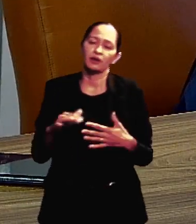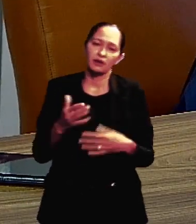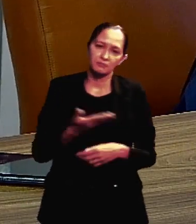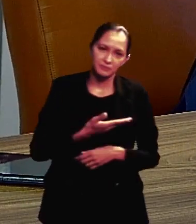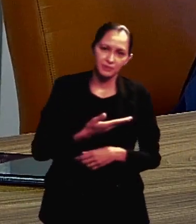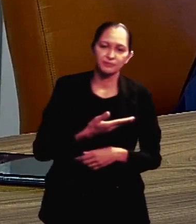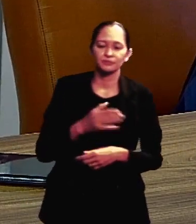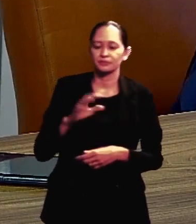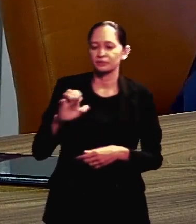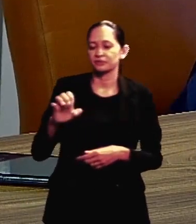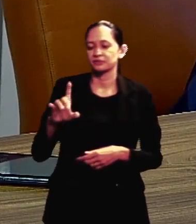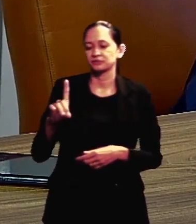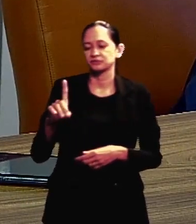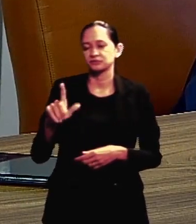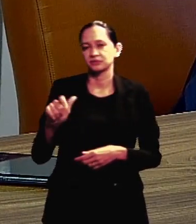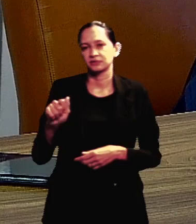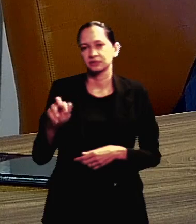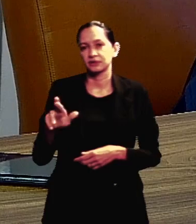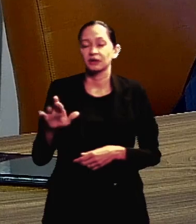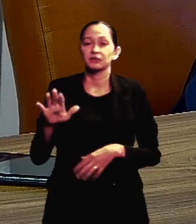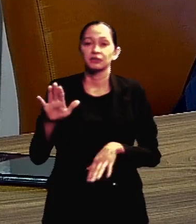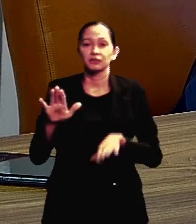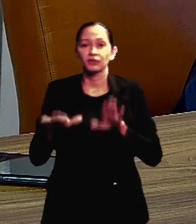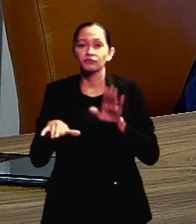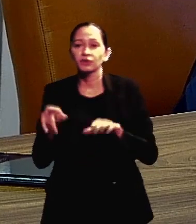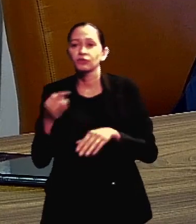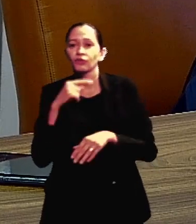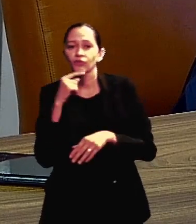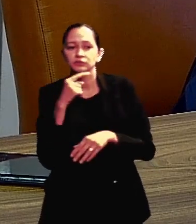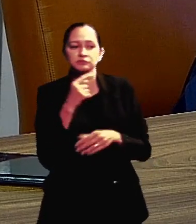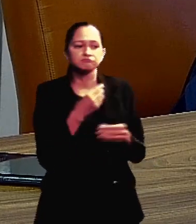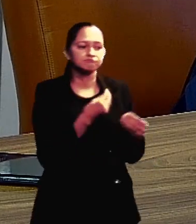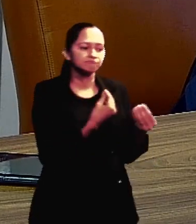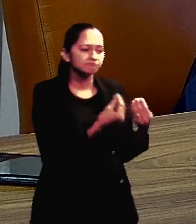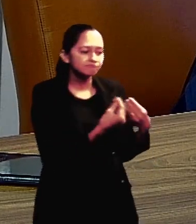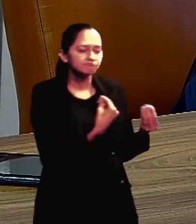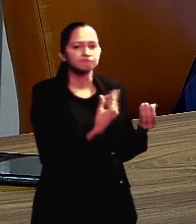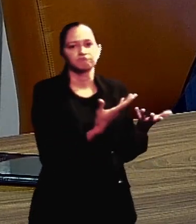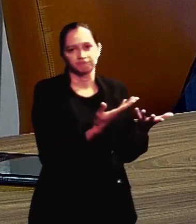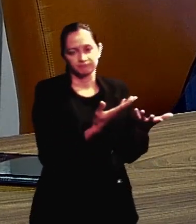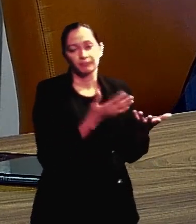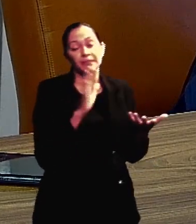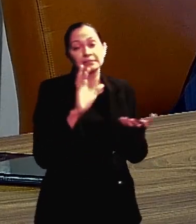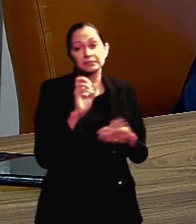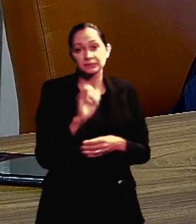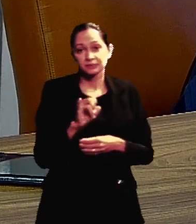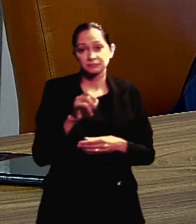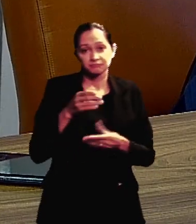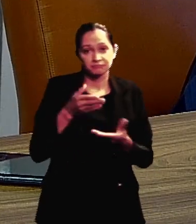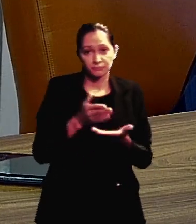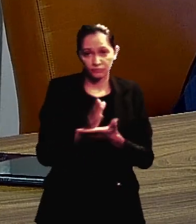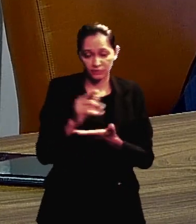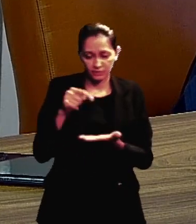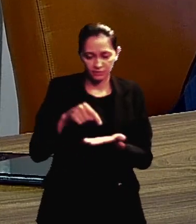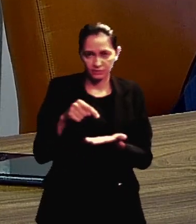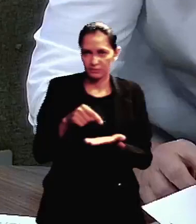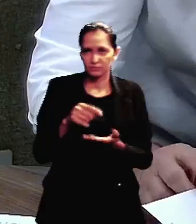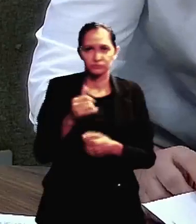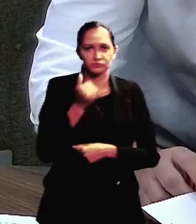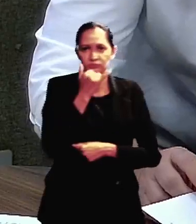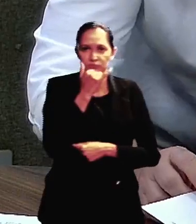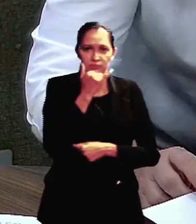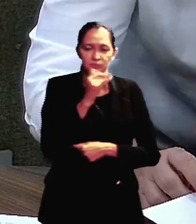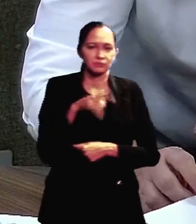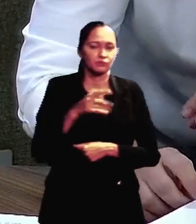que às vezes ele não soube articular. Mas se vetar, infelizmente você não vai poder contar comigo. E Vossa